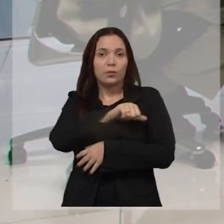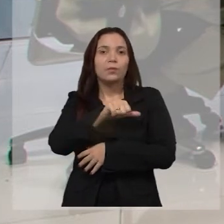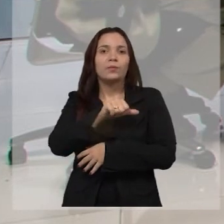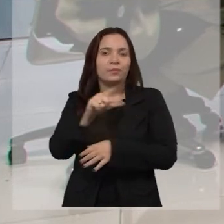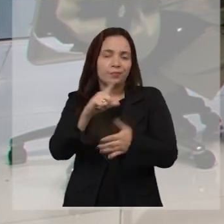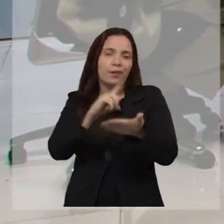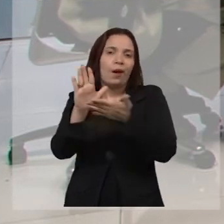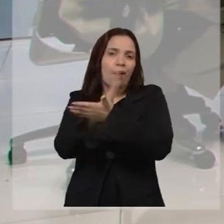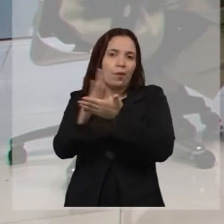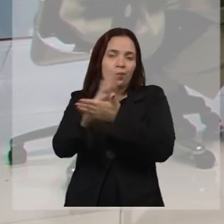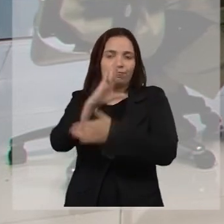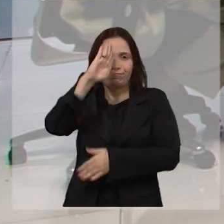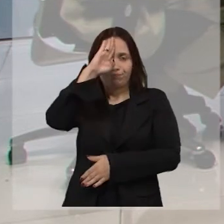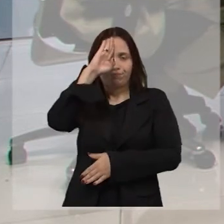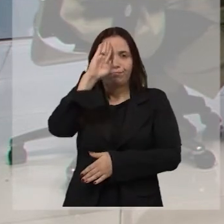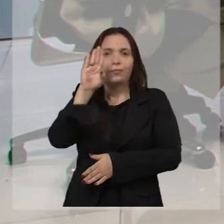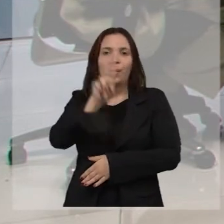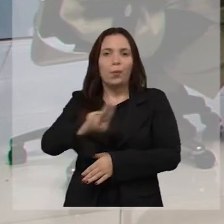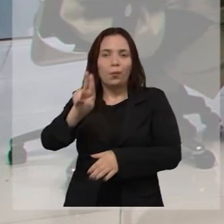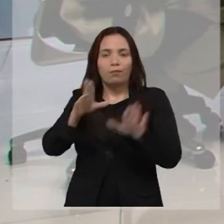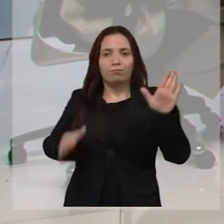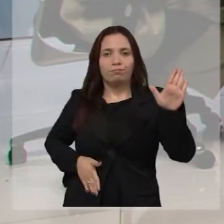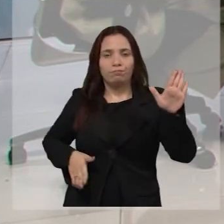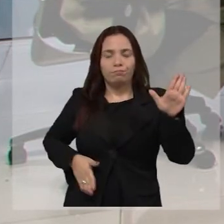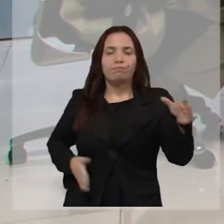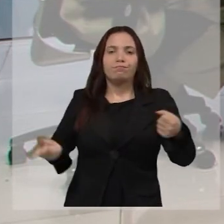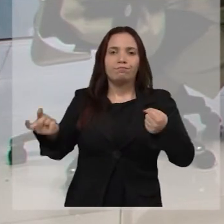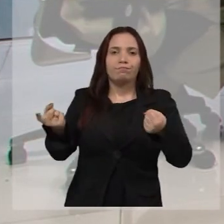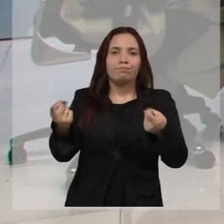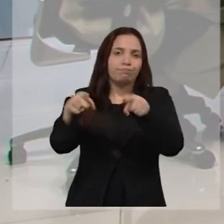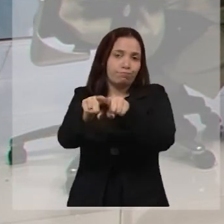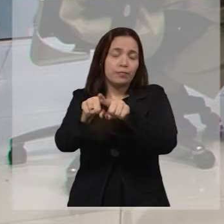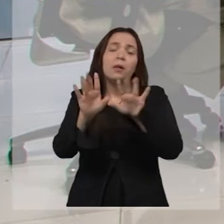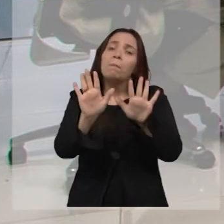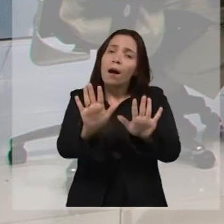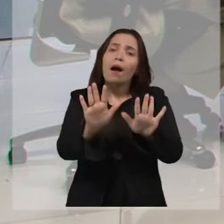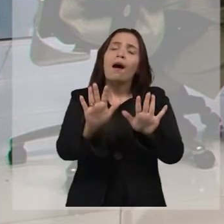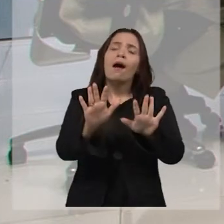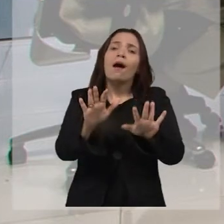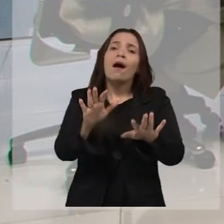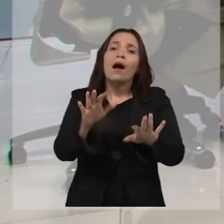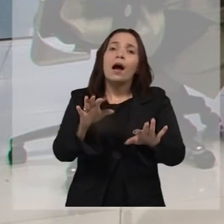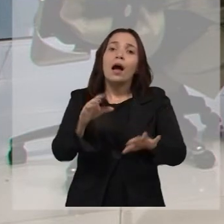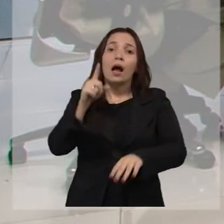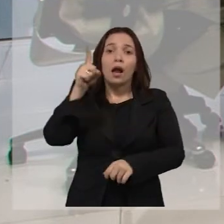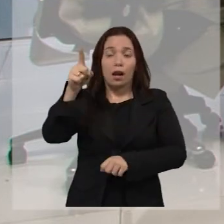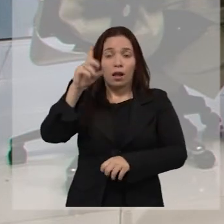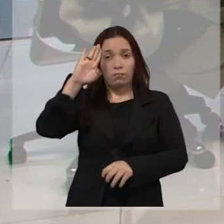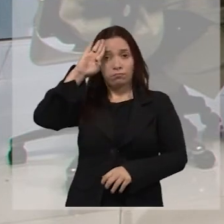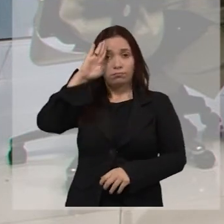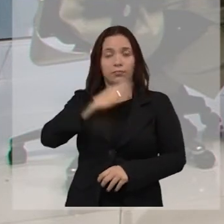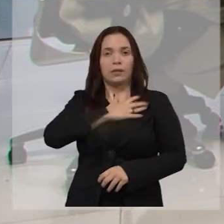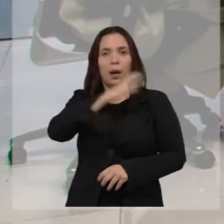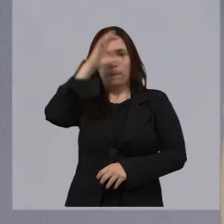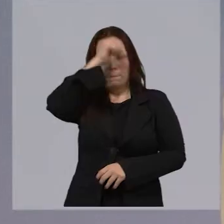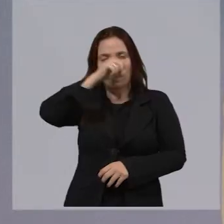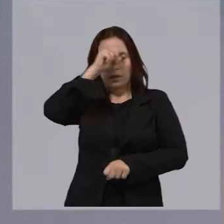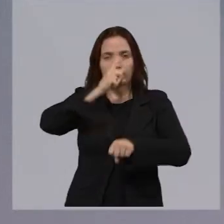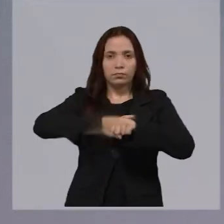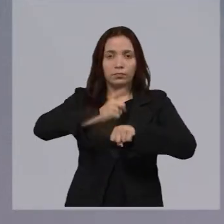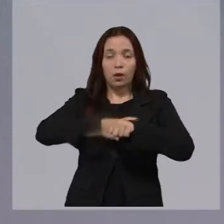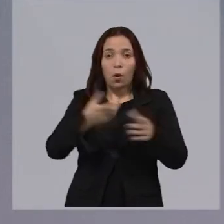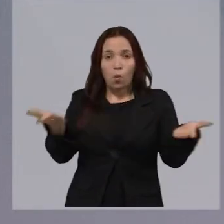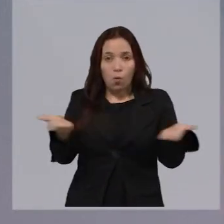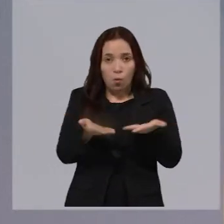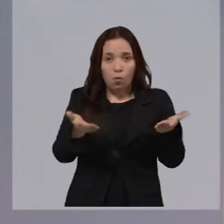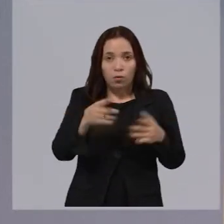aprendeu lá dentro, no crime organizado. Mas, enfim, era uma maneira de disciplinar, uma norma de conduta que eles aprendiam ali. Hoje em dia, não. Hoje em dia, você,